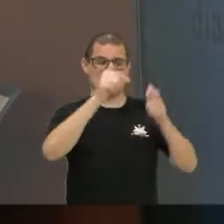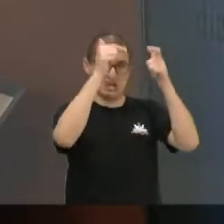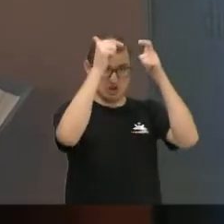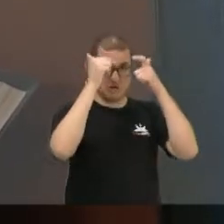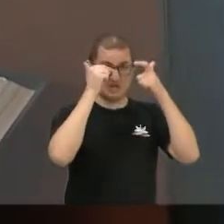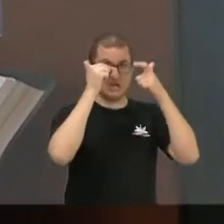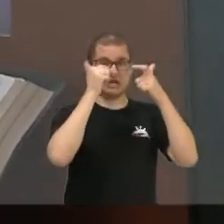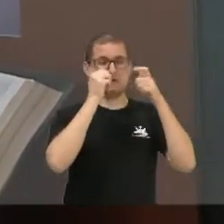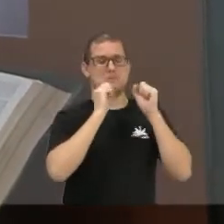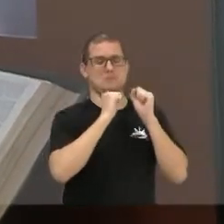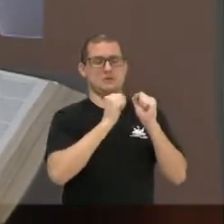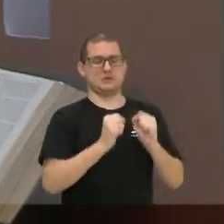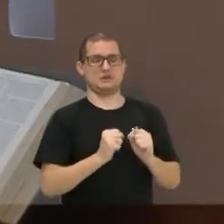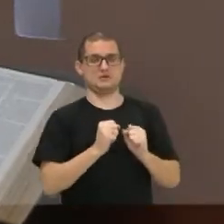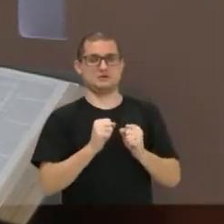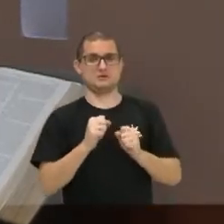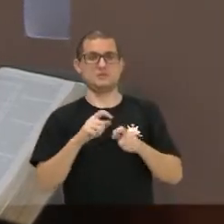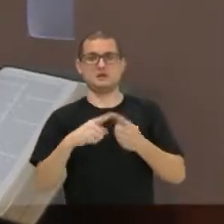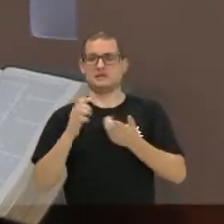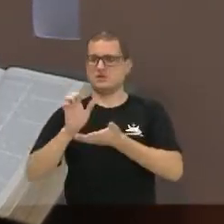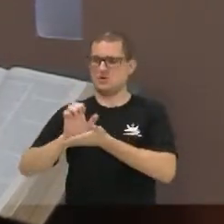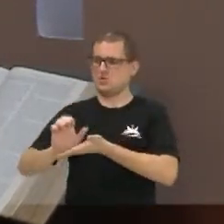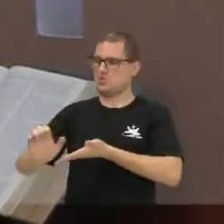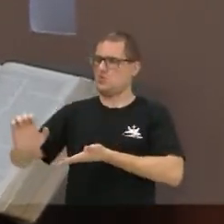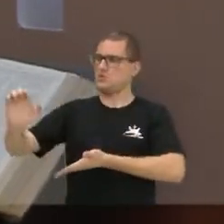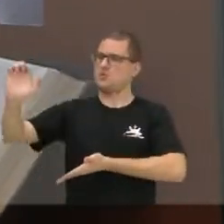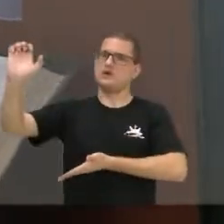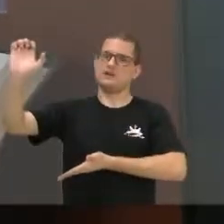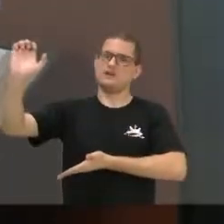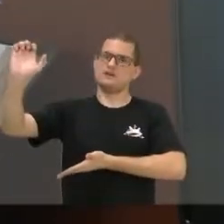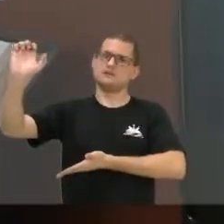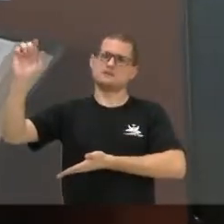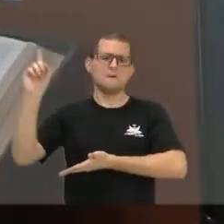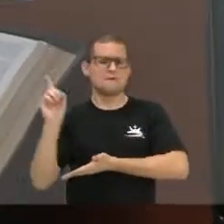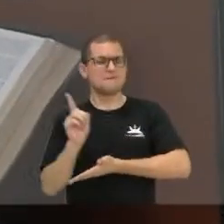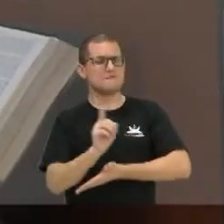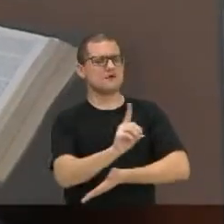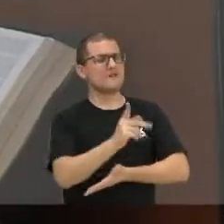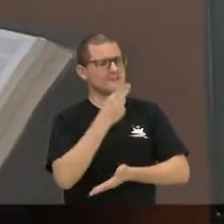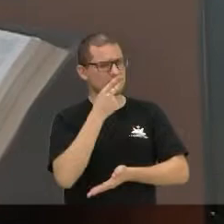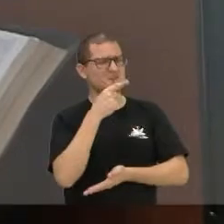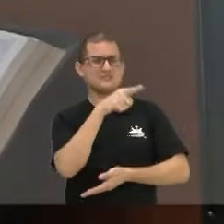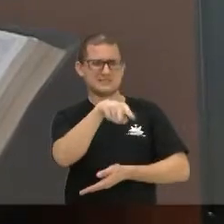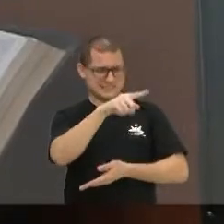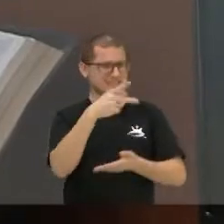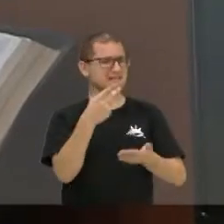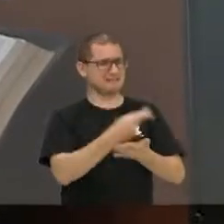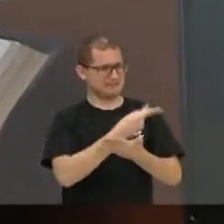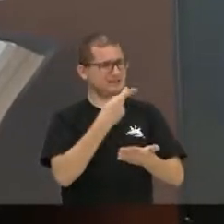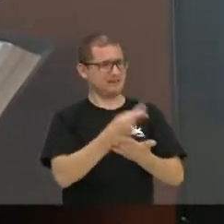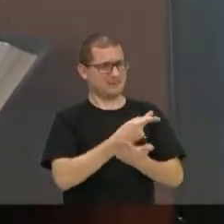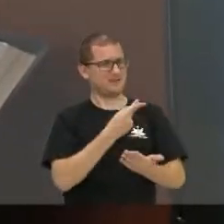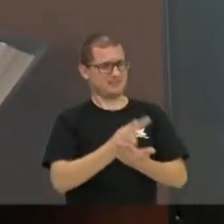senhor aí profeta senhor rei de tantas infidelidades